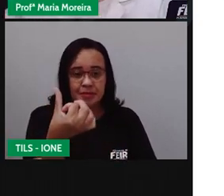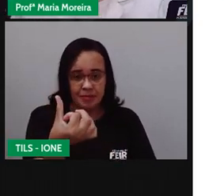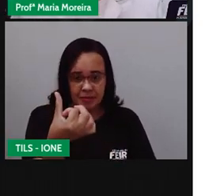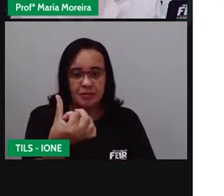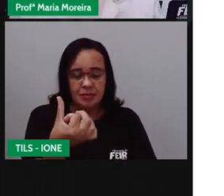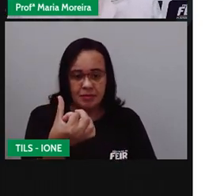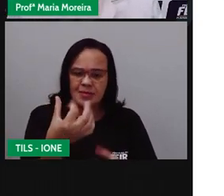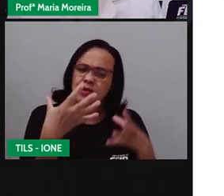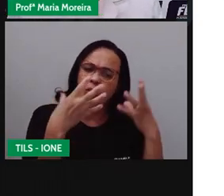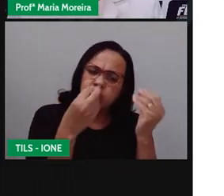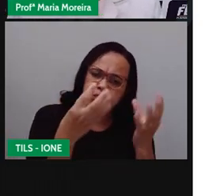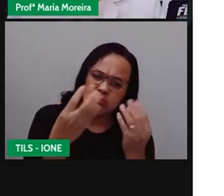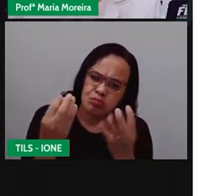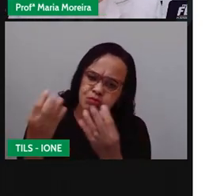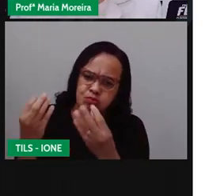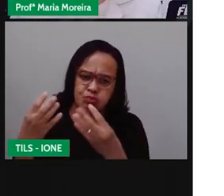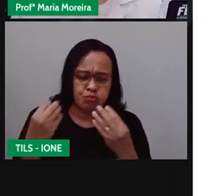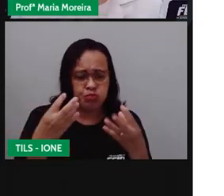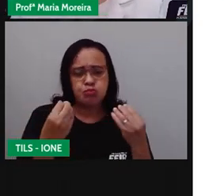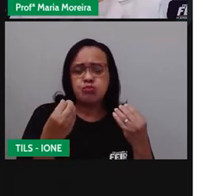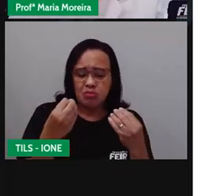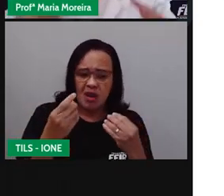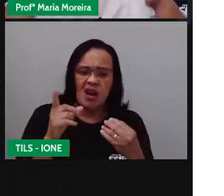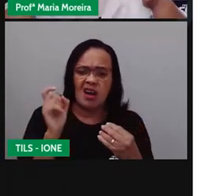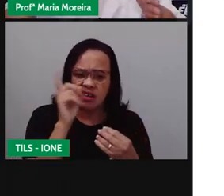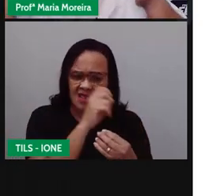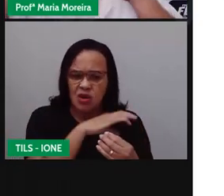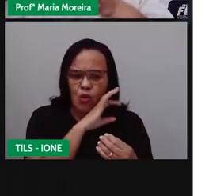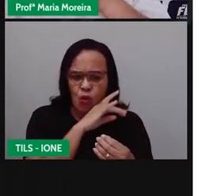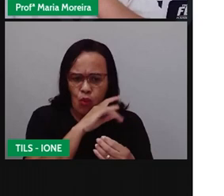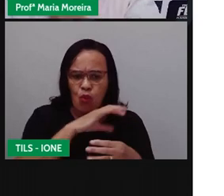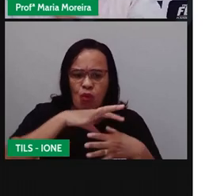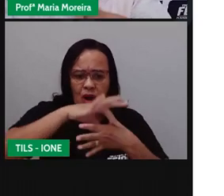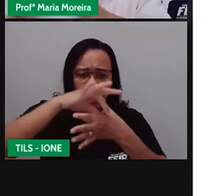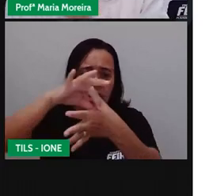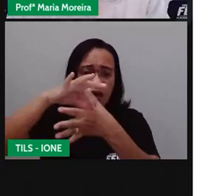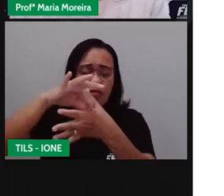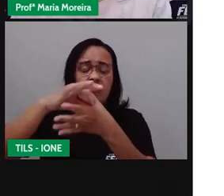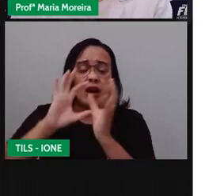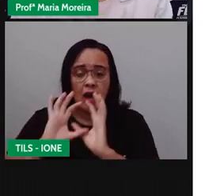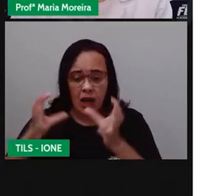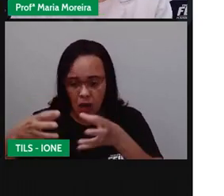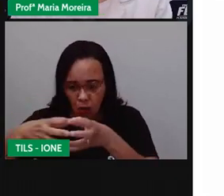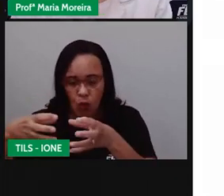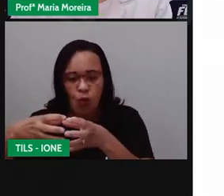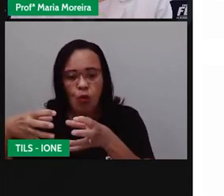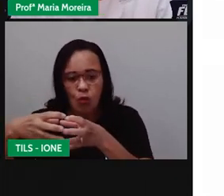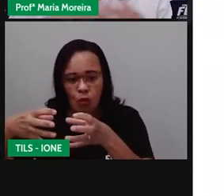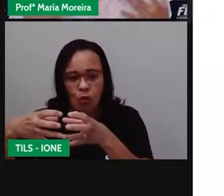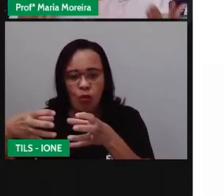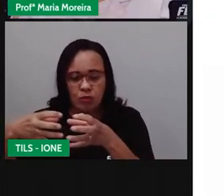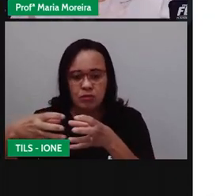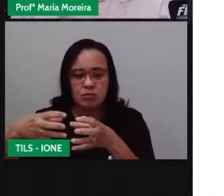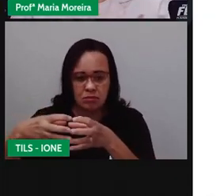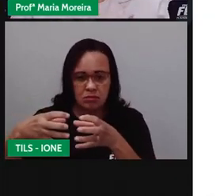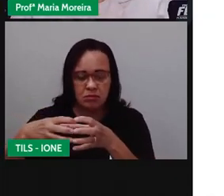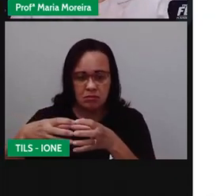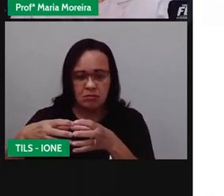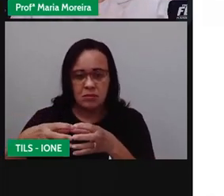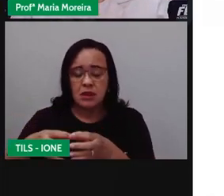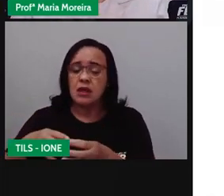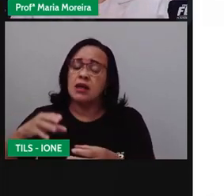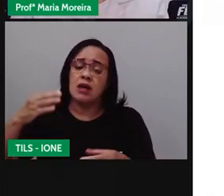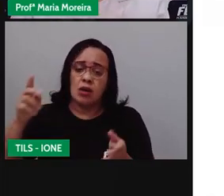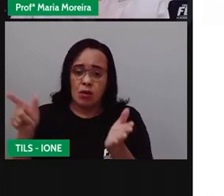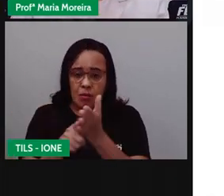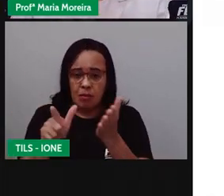monte de embalagem solta e o transporte ser ruim, é melhor você ter o quê? Eles agrupados nessas plaquinhas. A mesma coisa é o papel